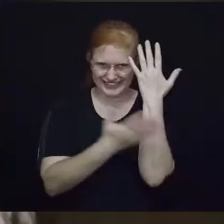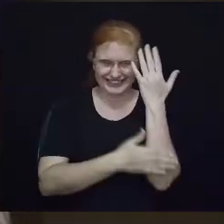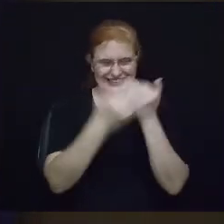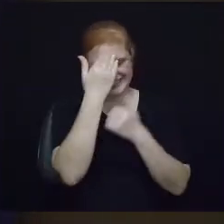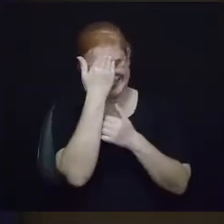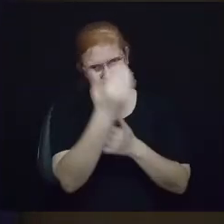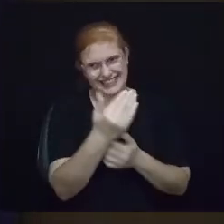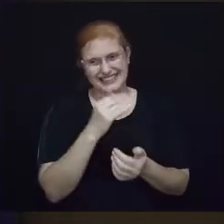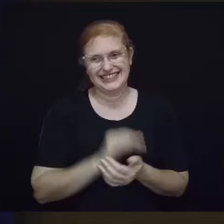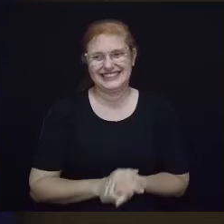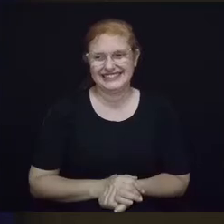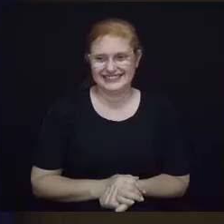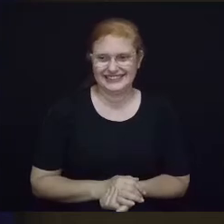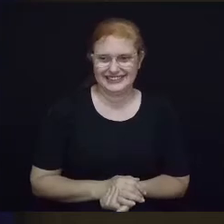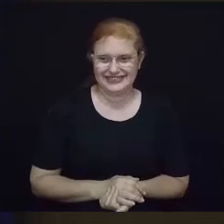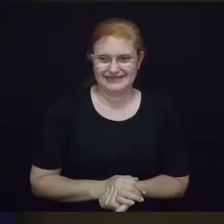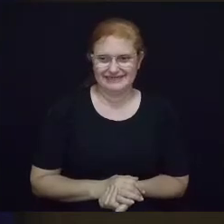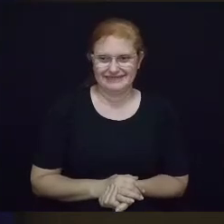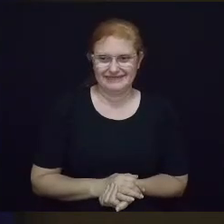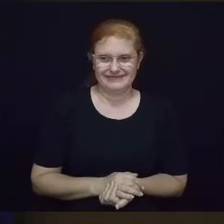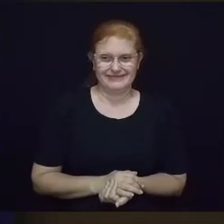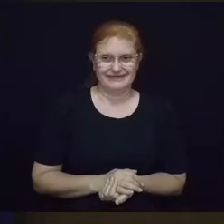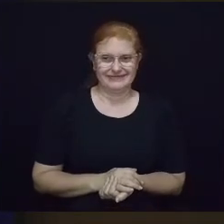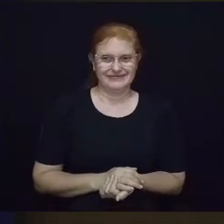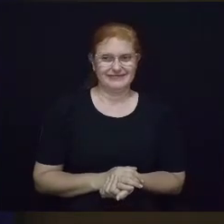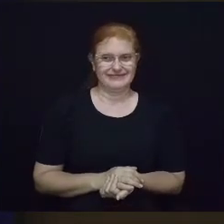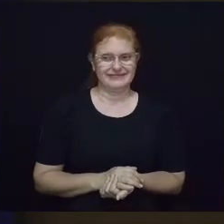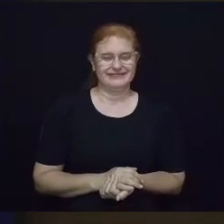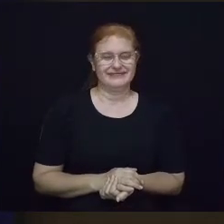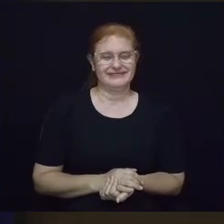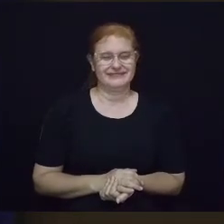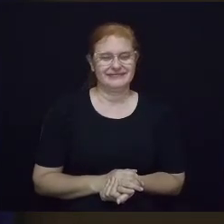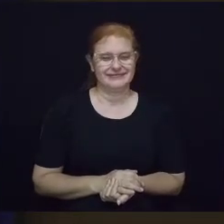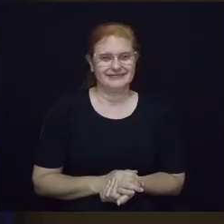Obrigado. Tive que trazer aqui o momento da oferta.